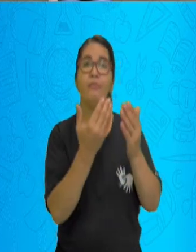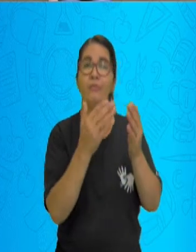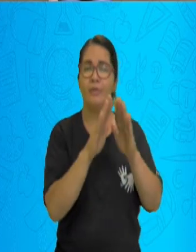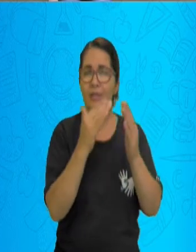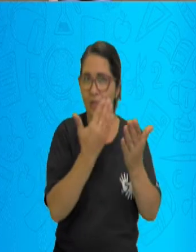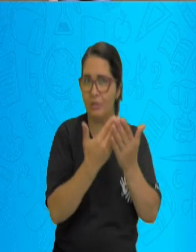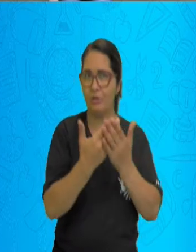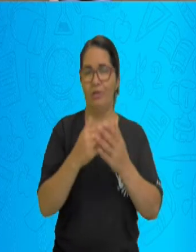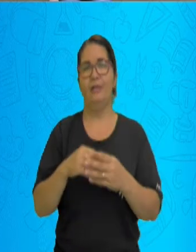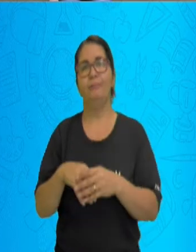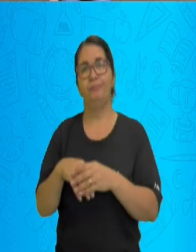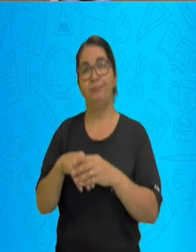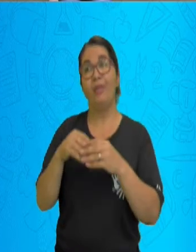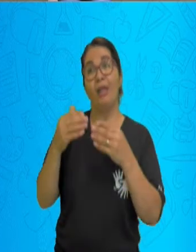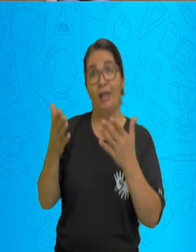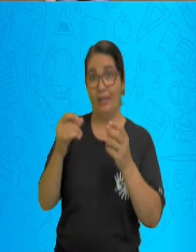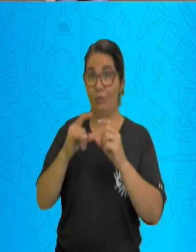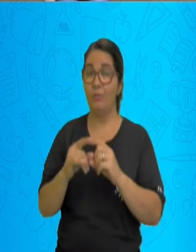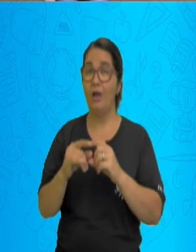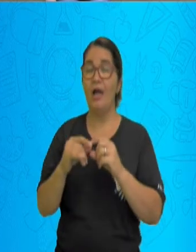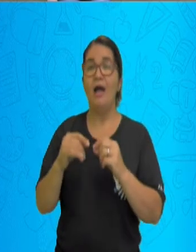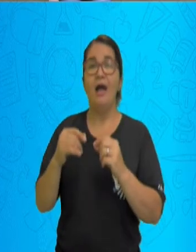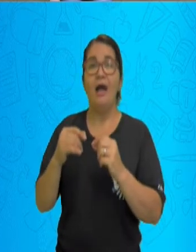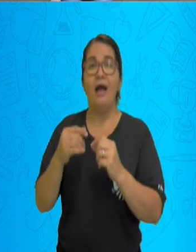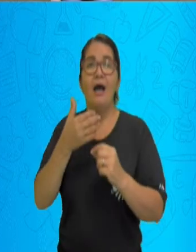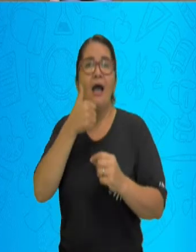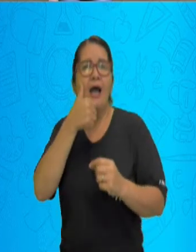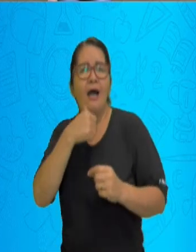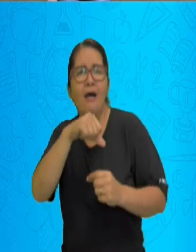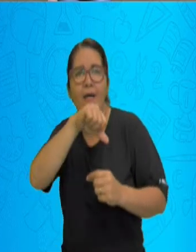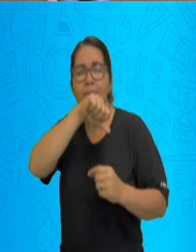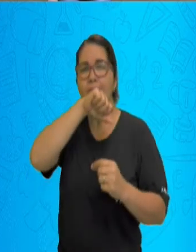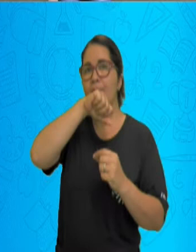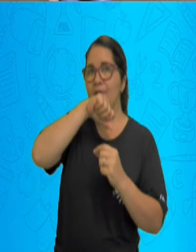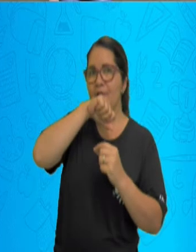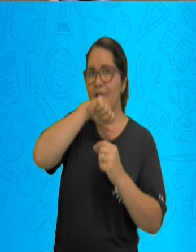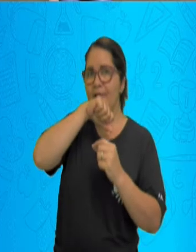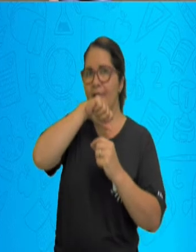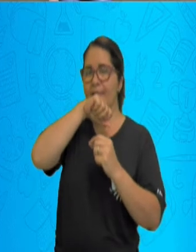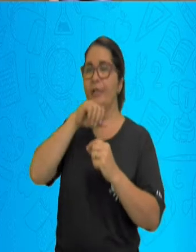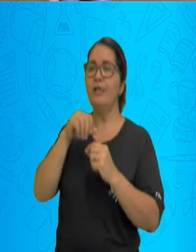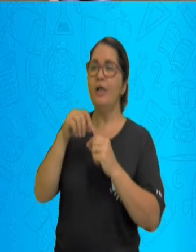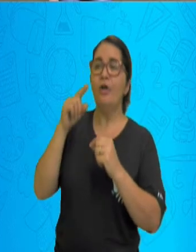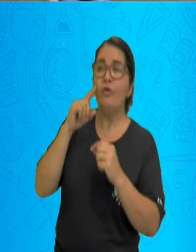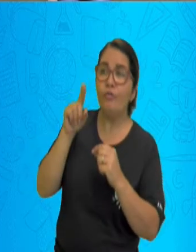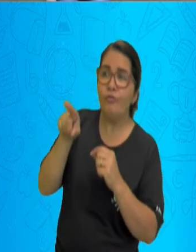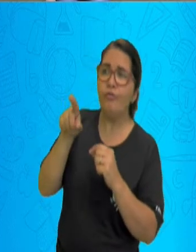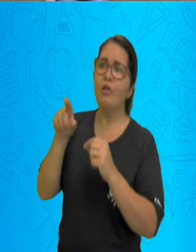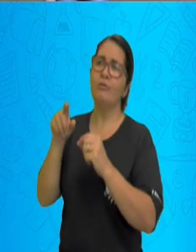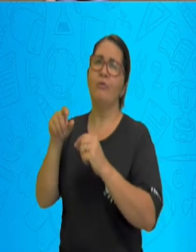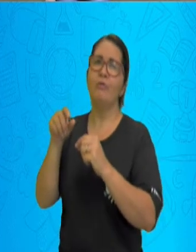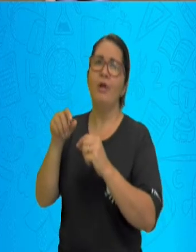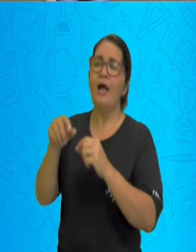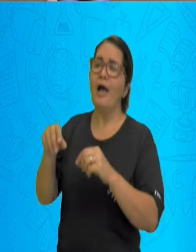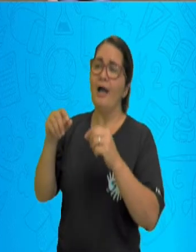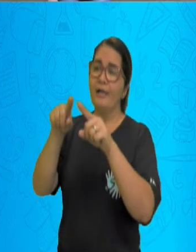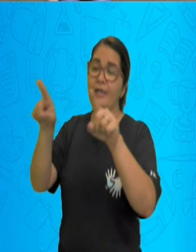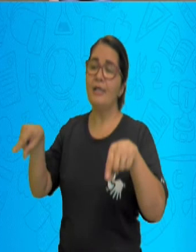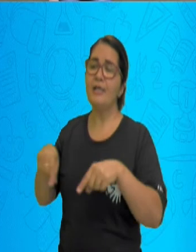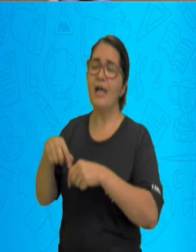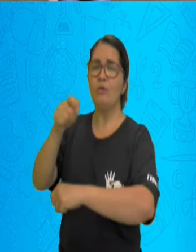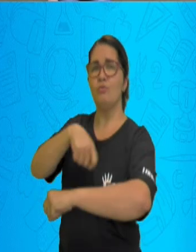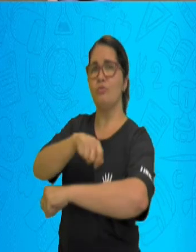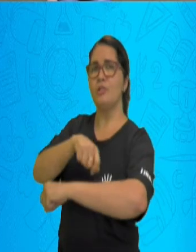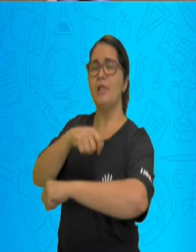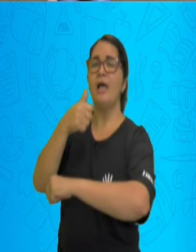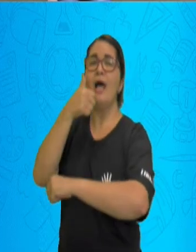Quando chegaram em casa, André e seu filho encontraram Dona Lidiane na